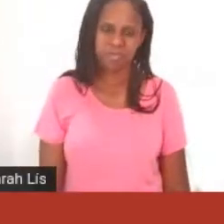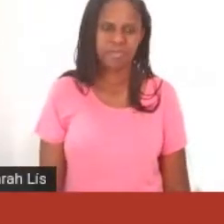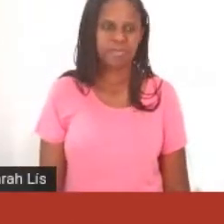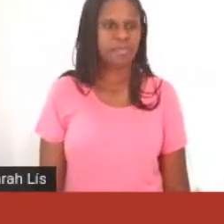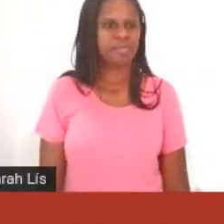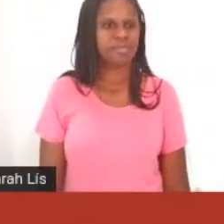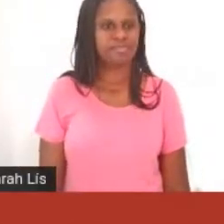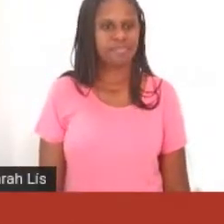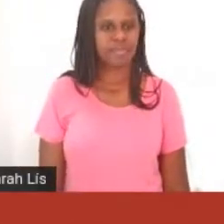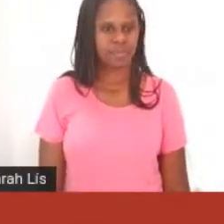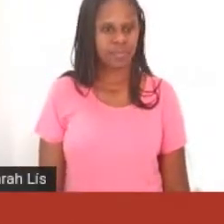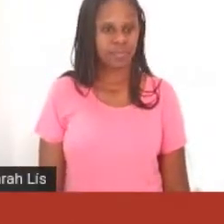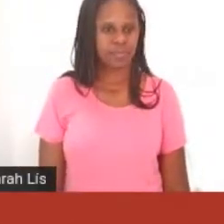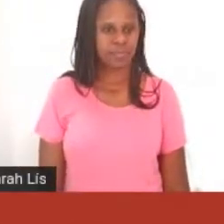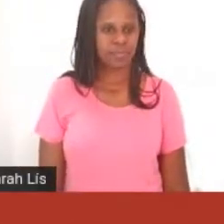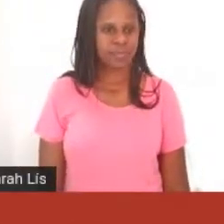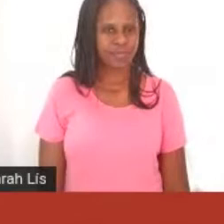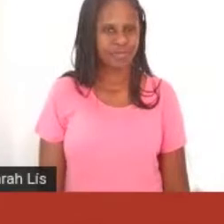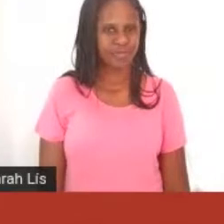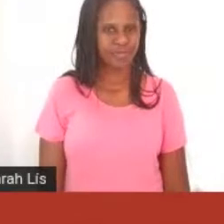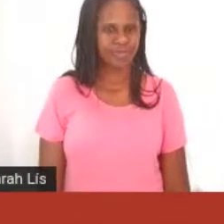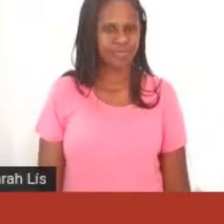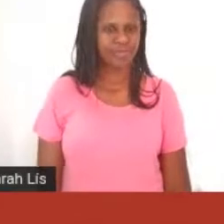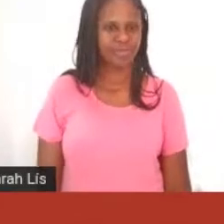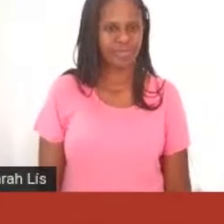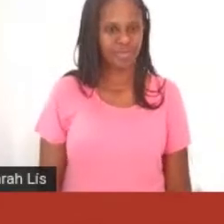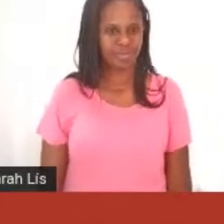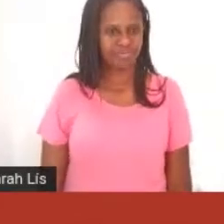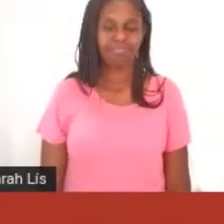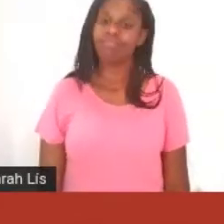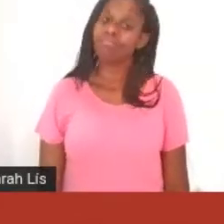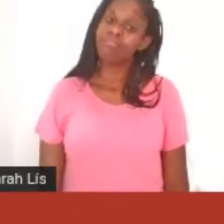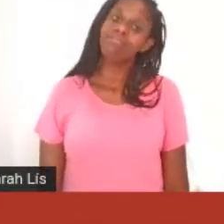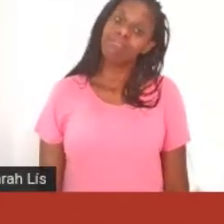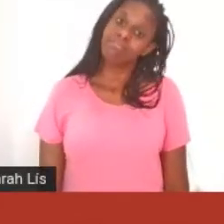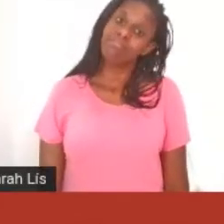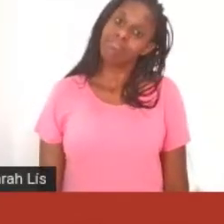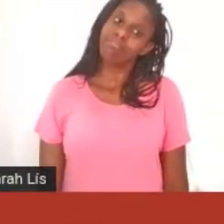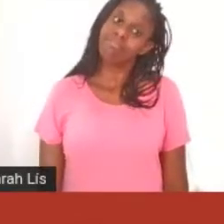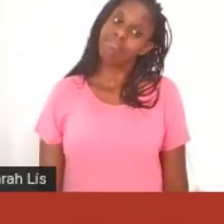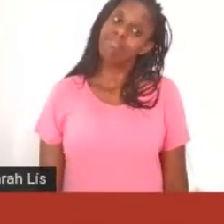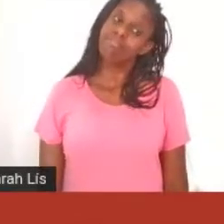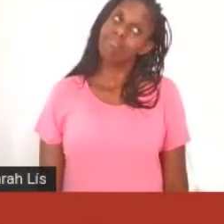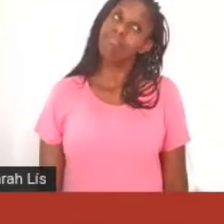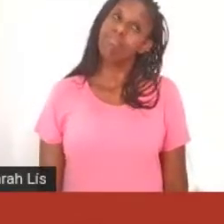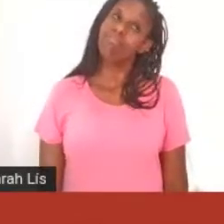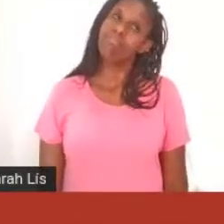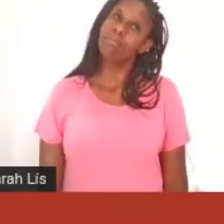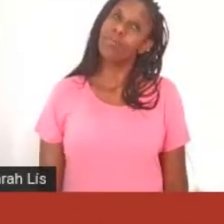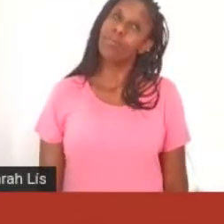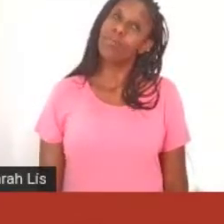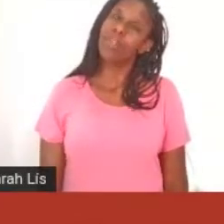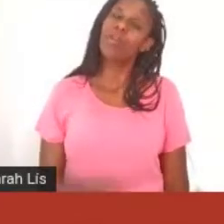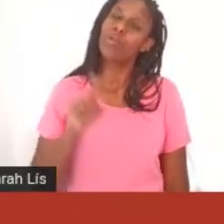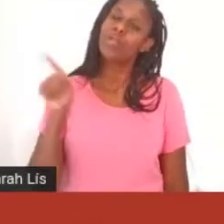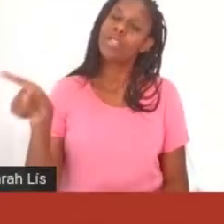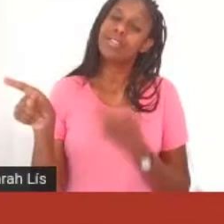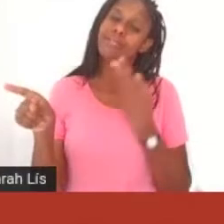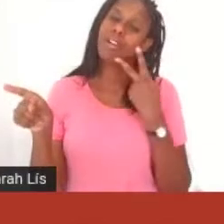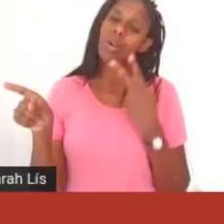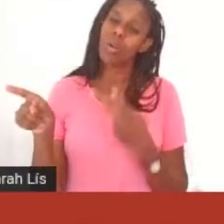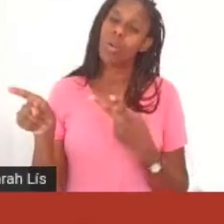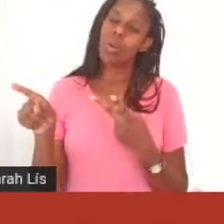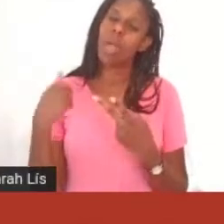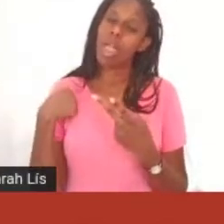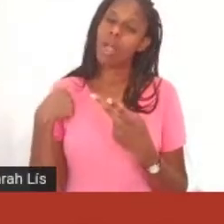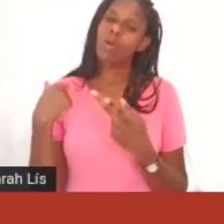então, eu, assim, pois é, eu compartilhei com o que você falou no sentido, assim,